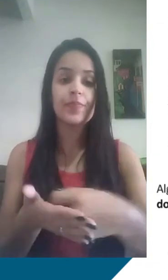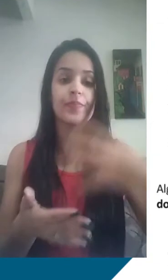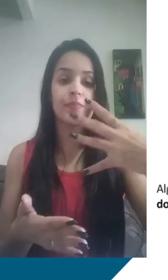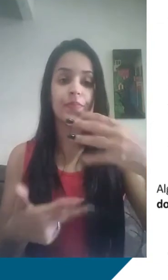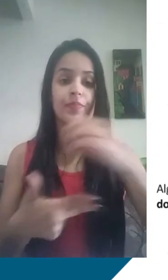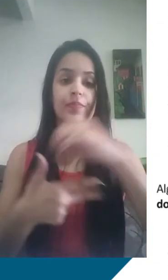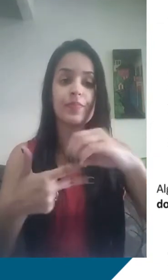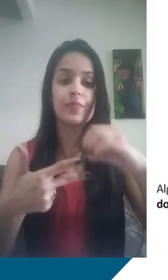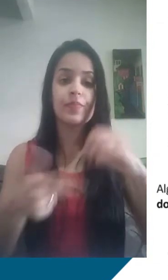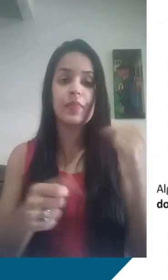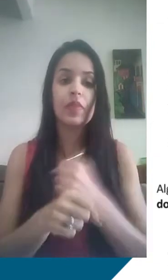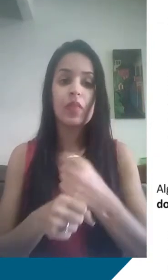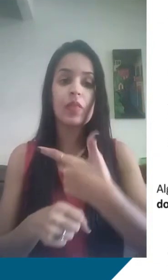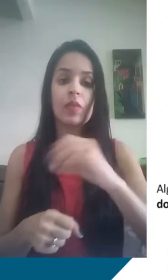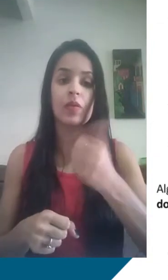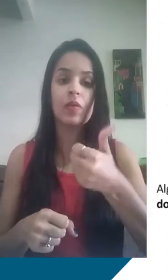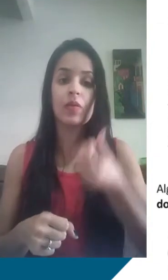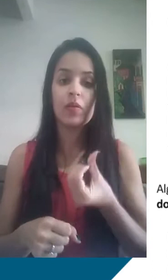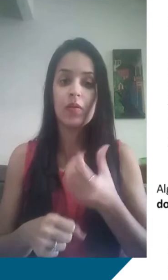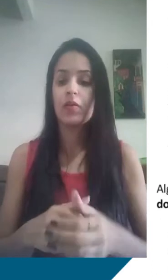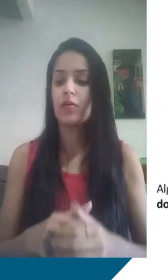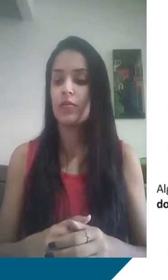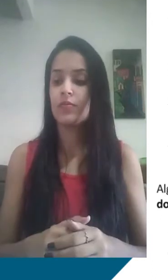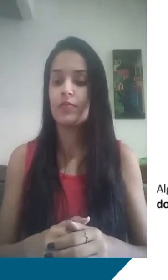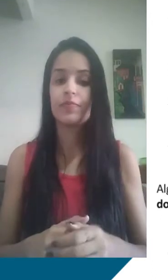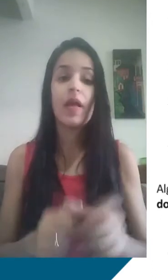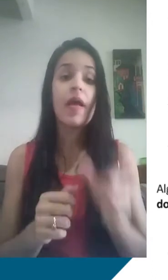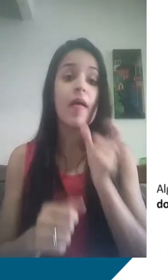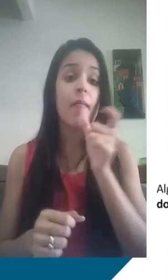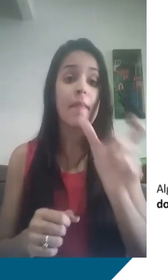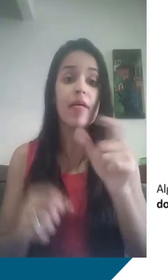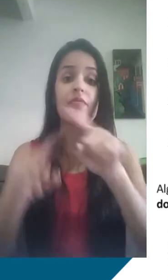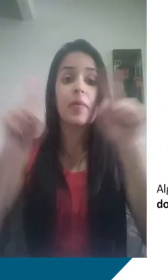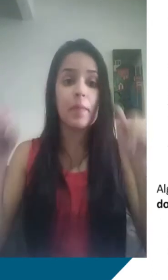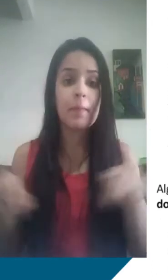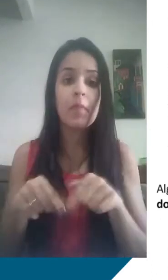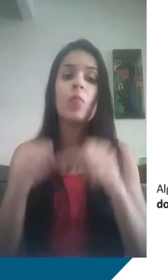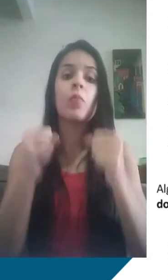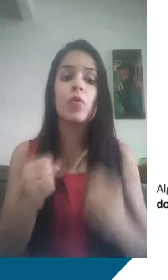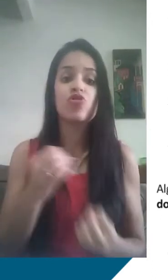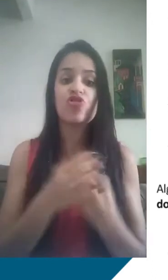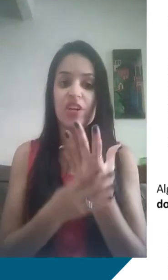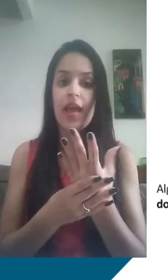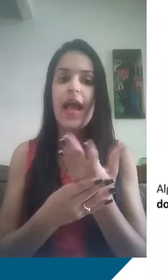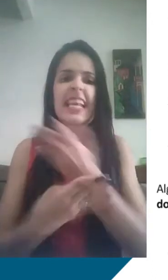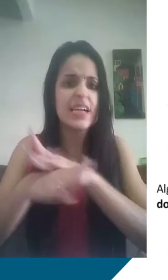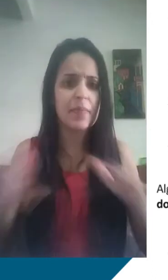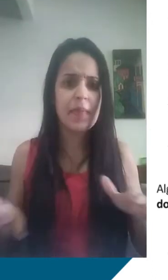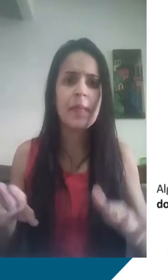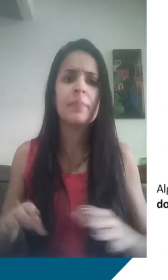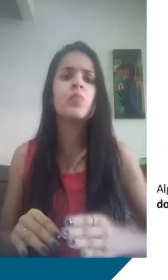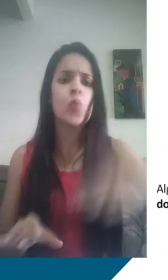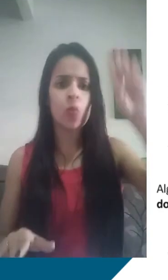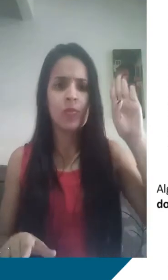Questão 4. Enem 2016. A palavra e a imagem têm o poder de criar e destruir, de prometer e negar.